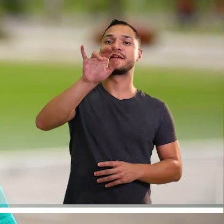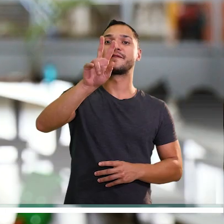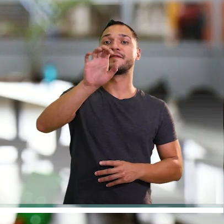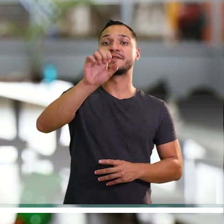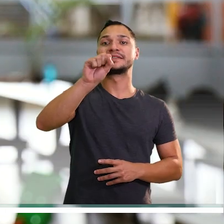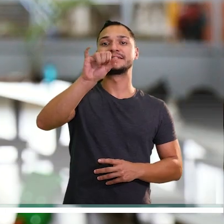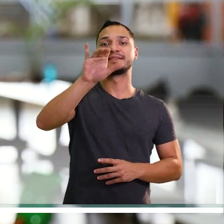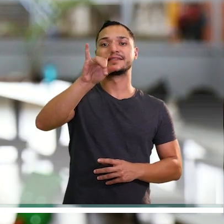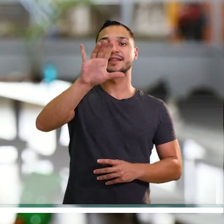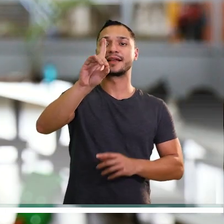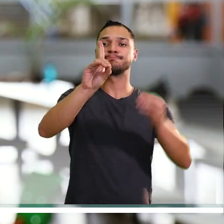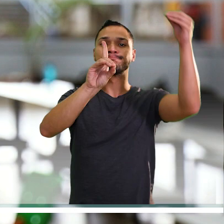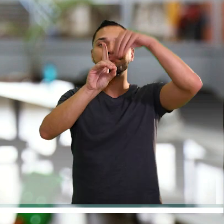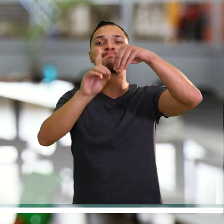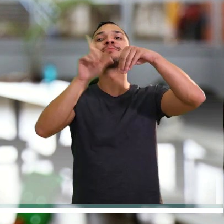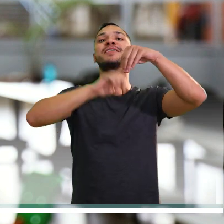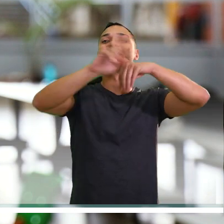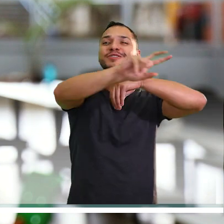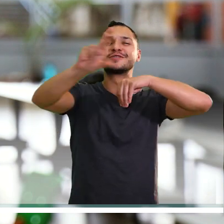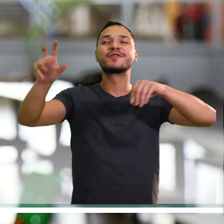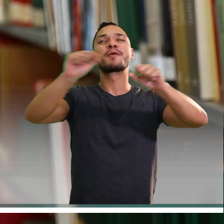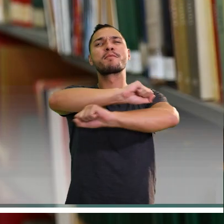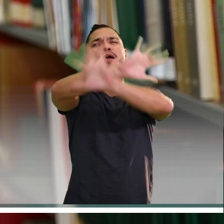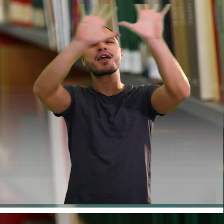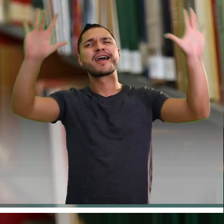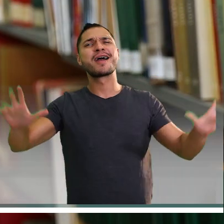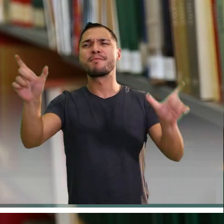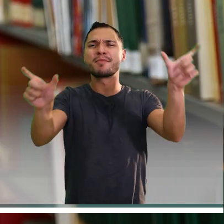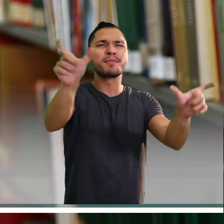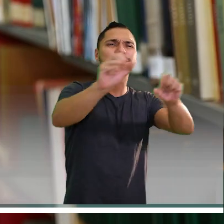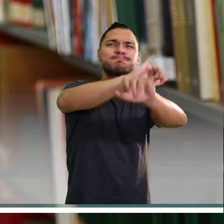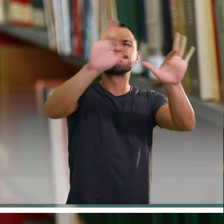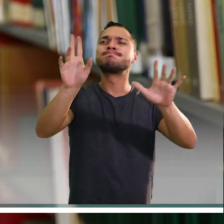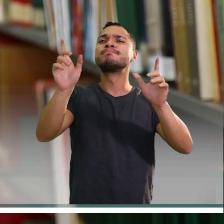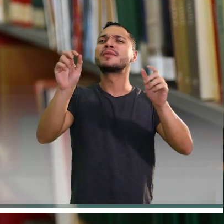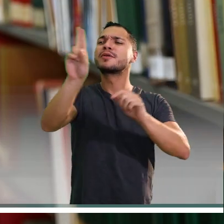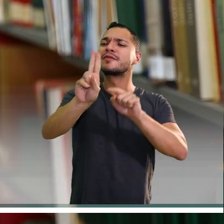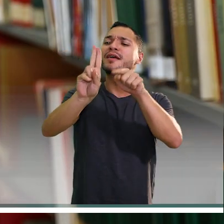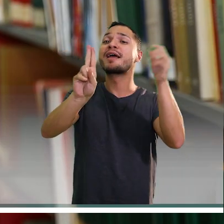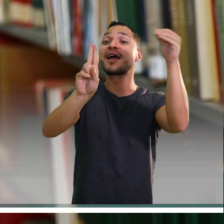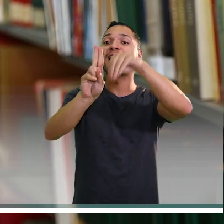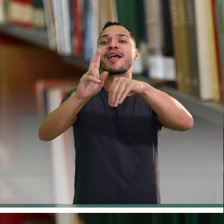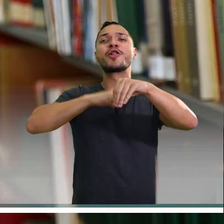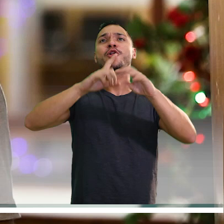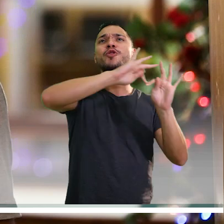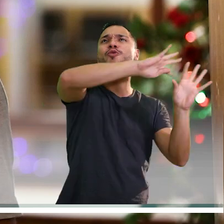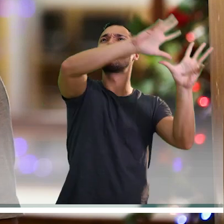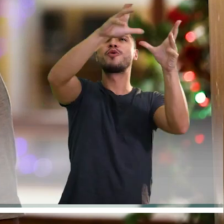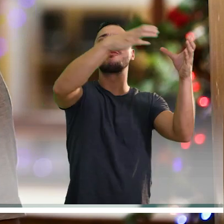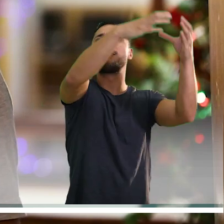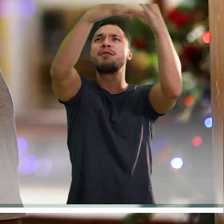Universidade. Diversidade. Ser plural. A universidade é um lugar onde cabem todas as tribos.